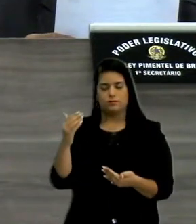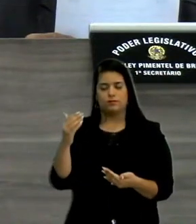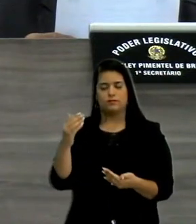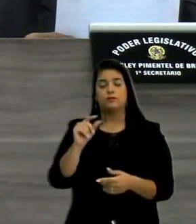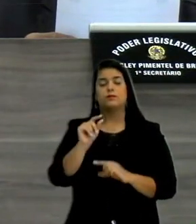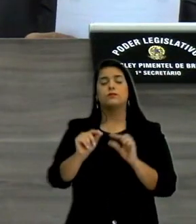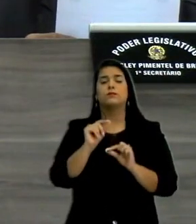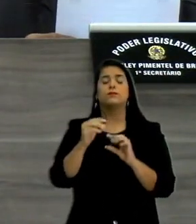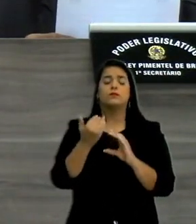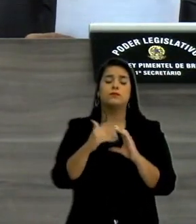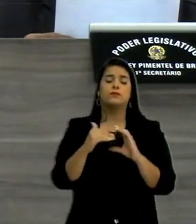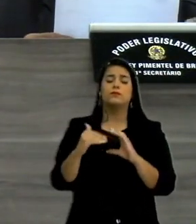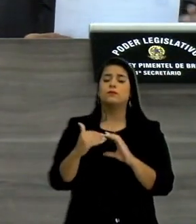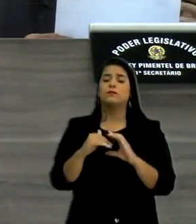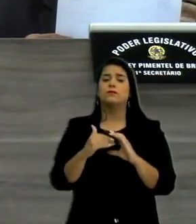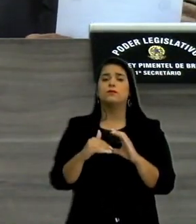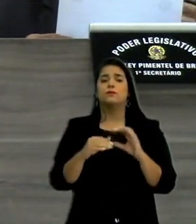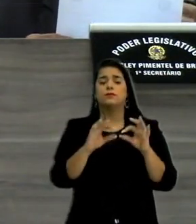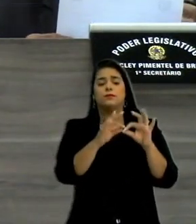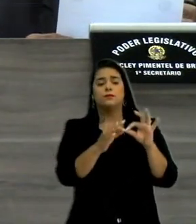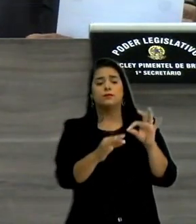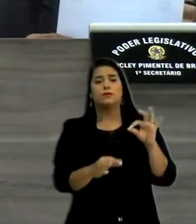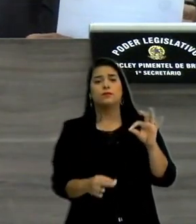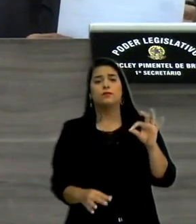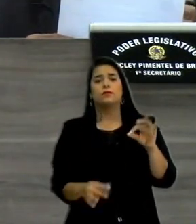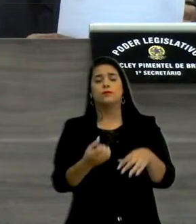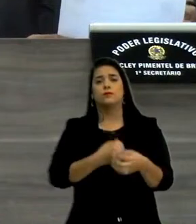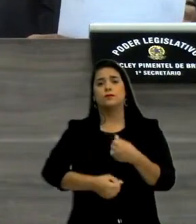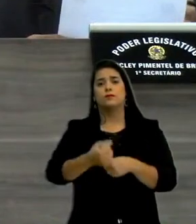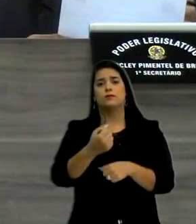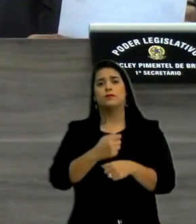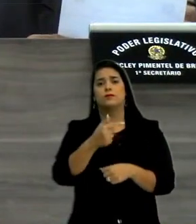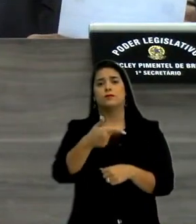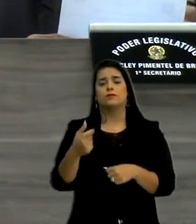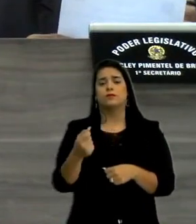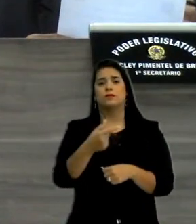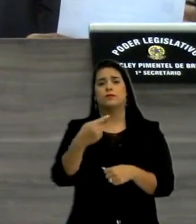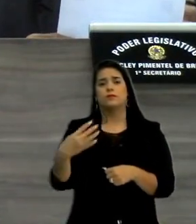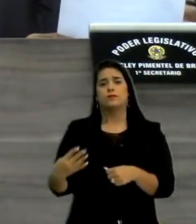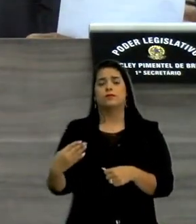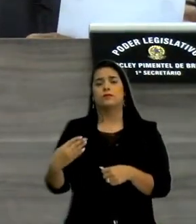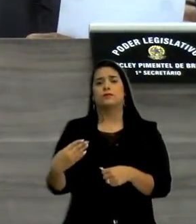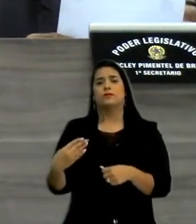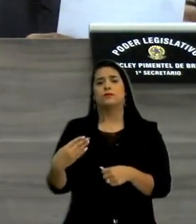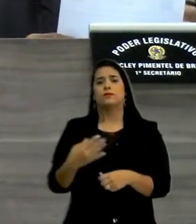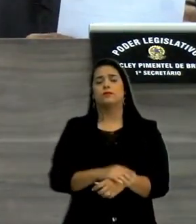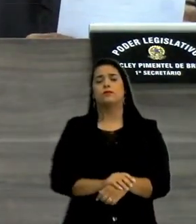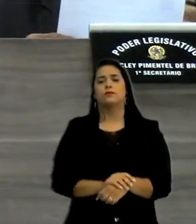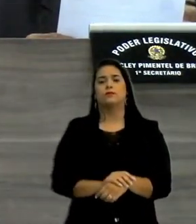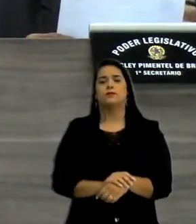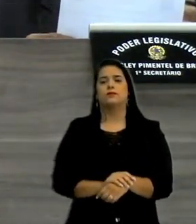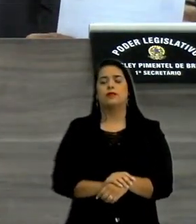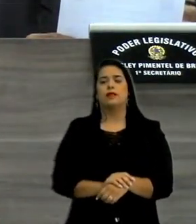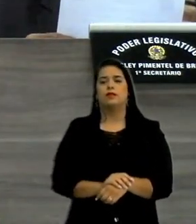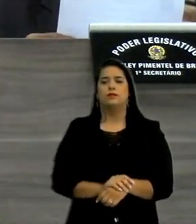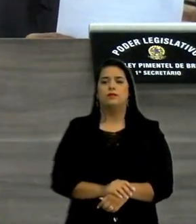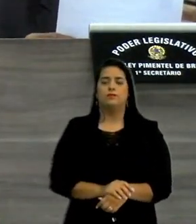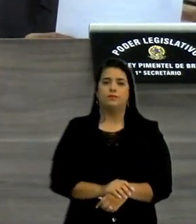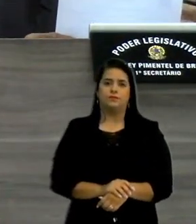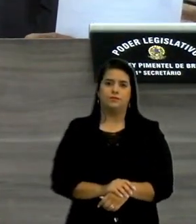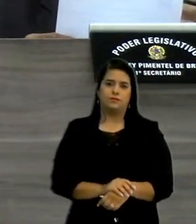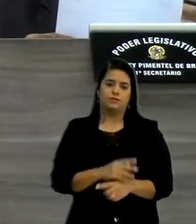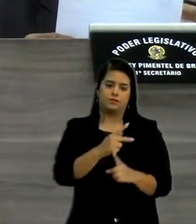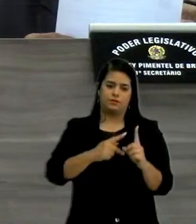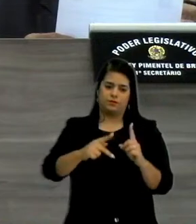para encaminhar a prestação de contas do exercício 2024 no Instituto de Previdência dos Servidores Públicos do município de São Bento do